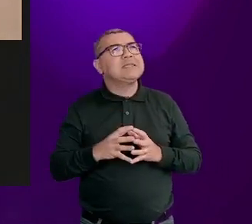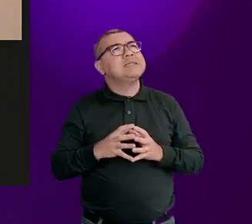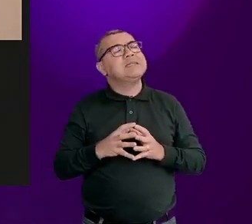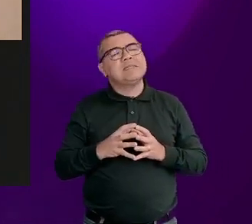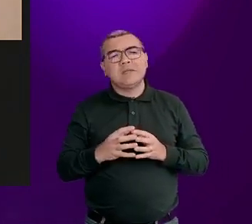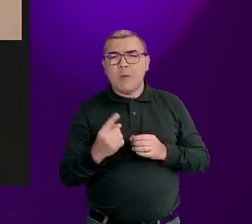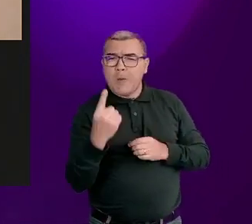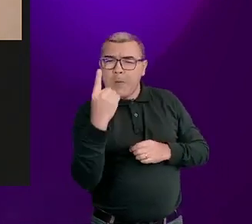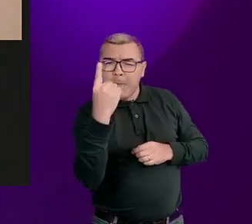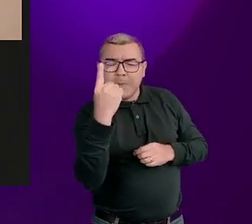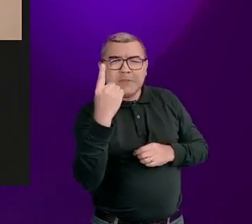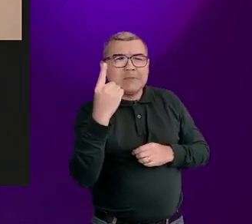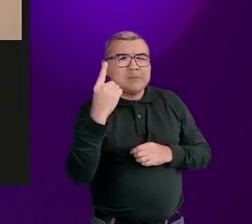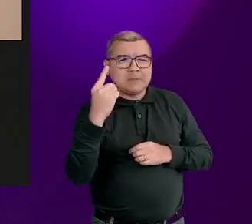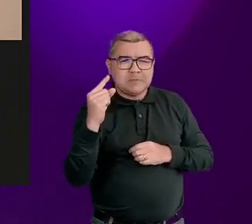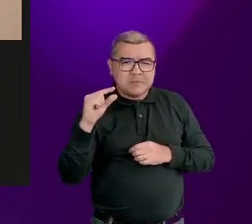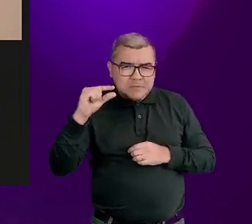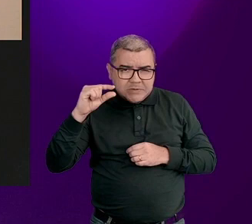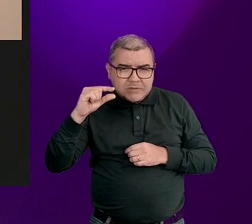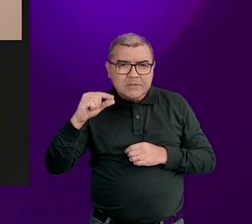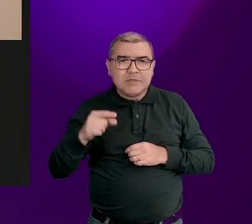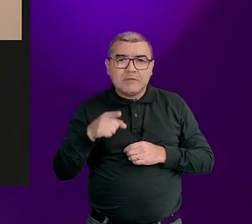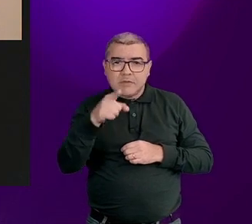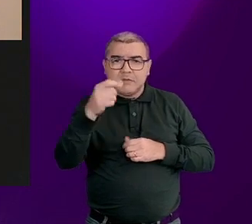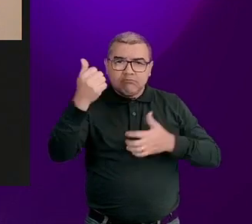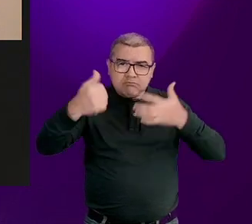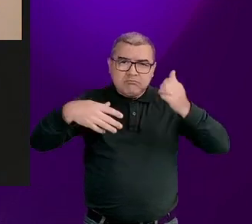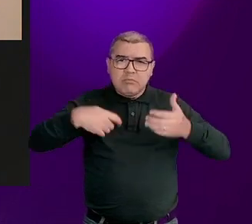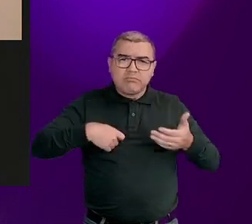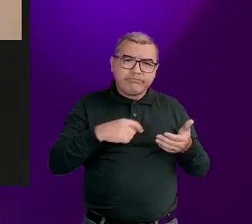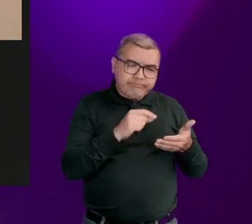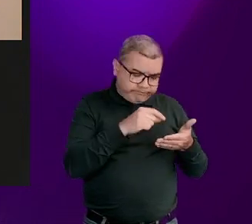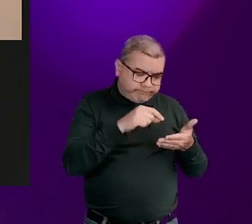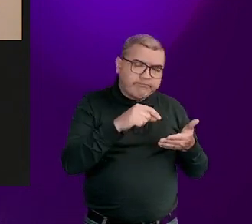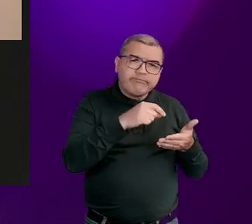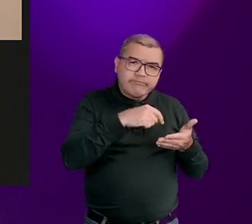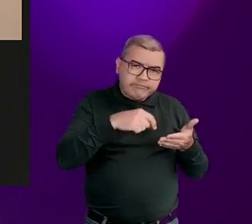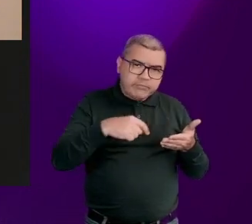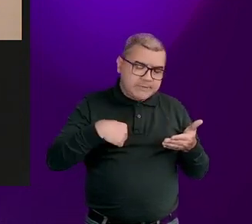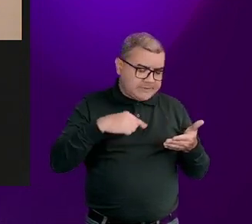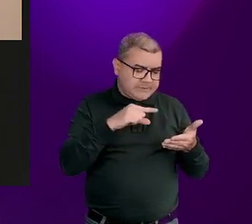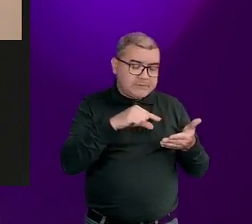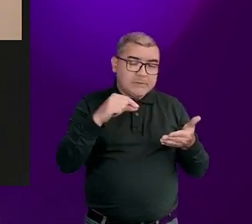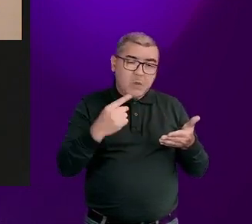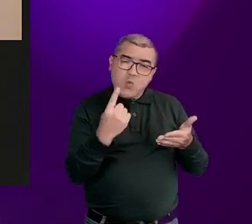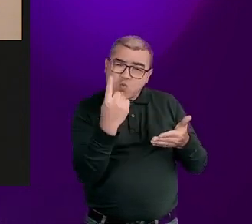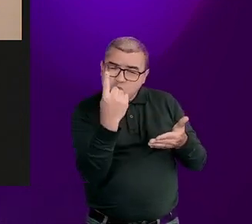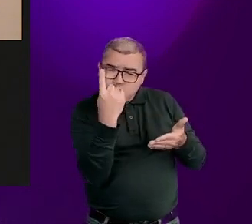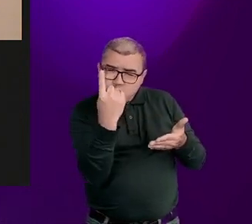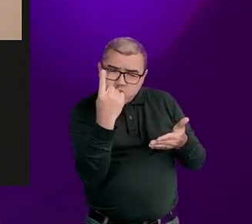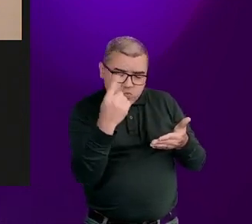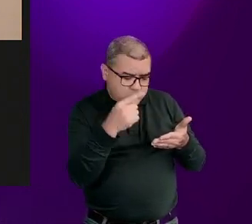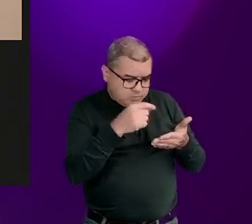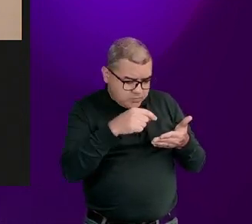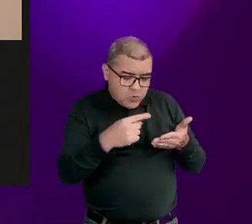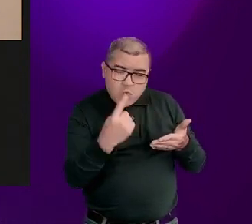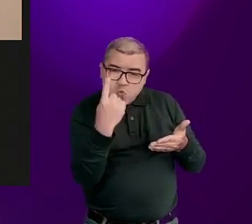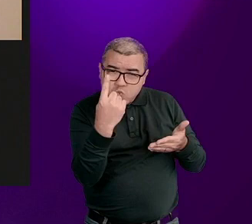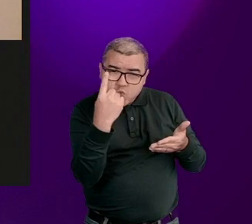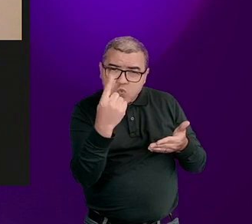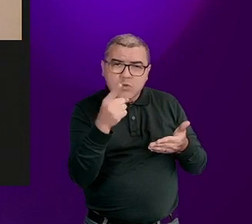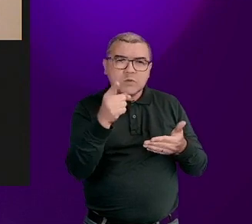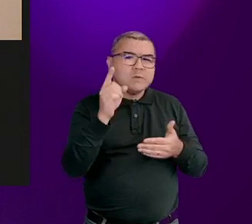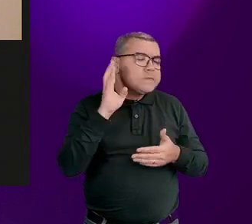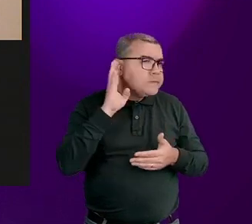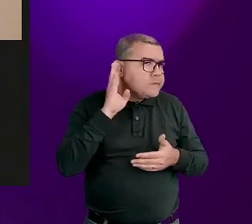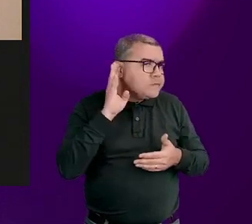aqui um aspecto, eu estava fazendo algumas anotações e eu pensei aqui um aspecto que me